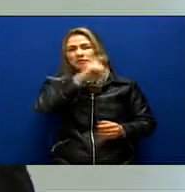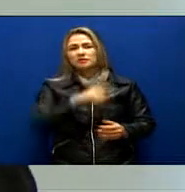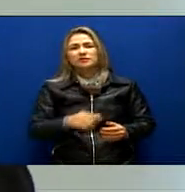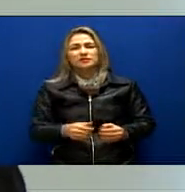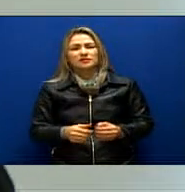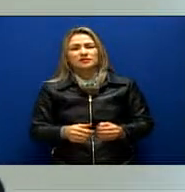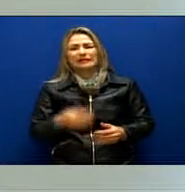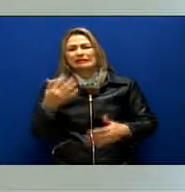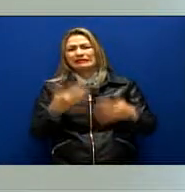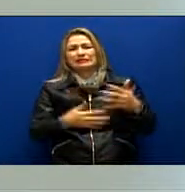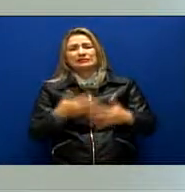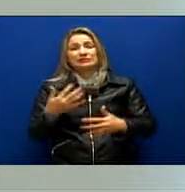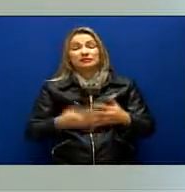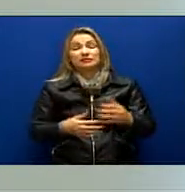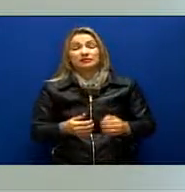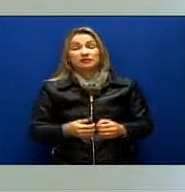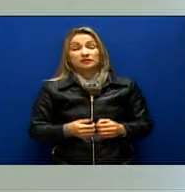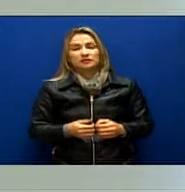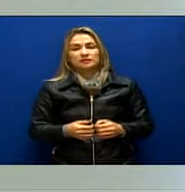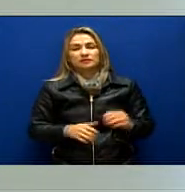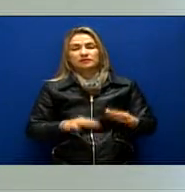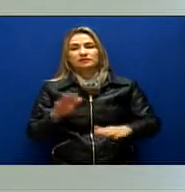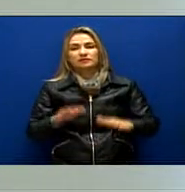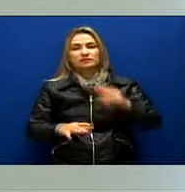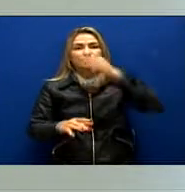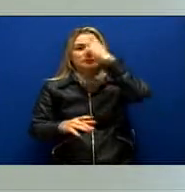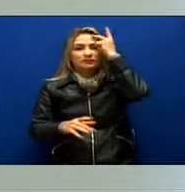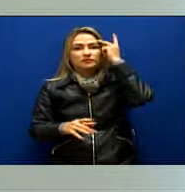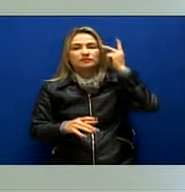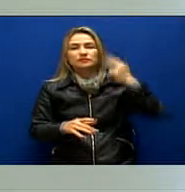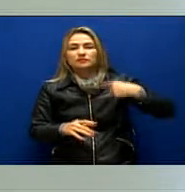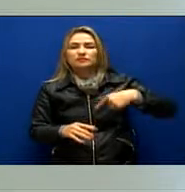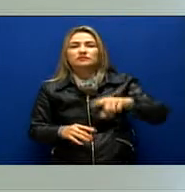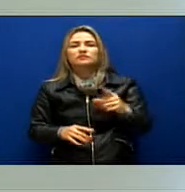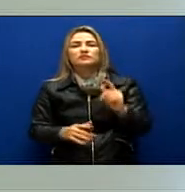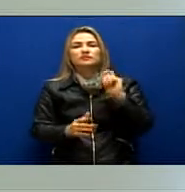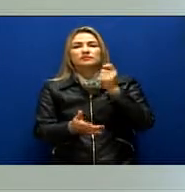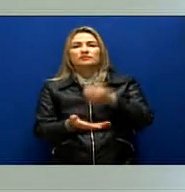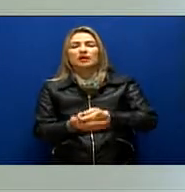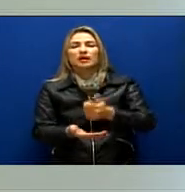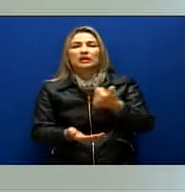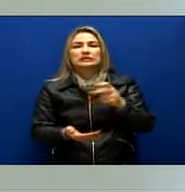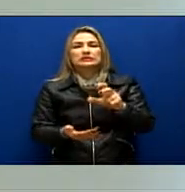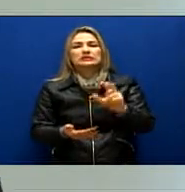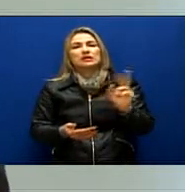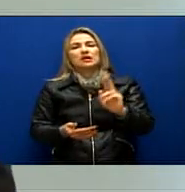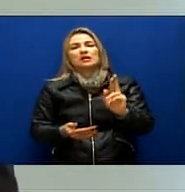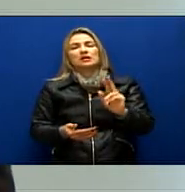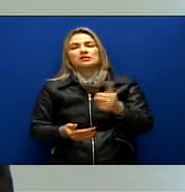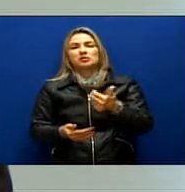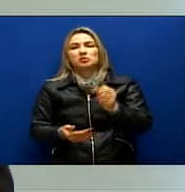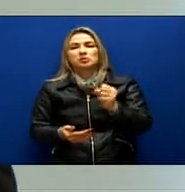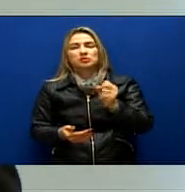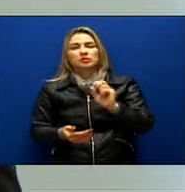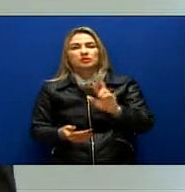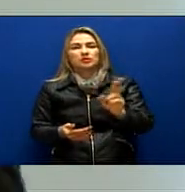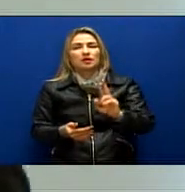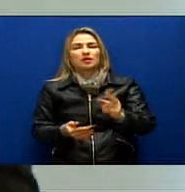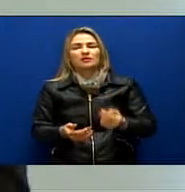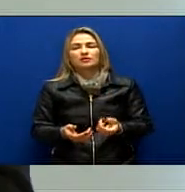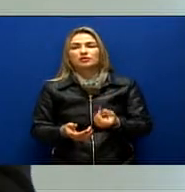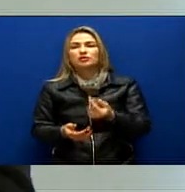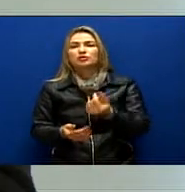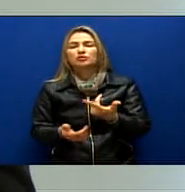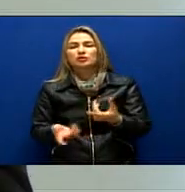com aquele trabalhador que vai lá pagar os seus 15 reais por mês, 18 reais por mês. Para ter essa restituição é